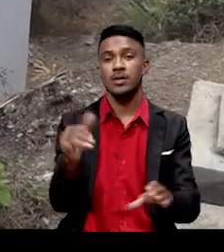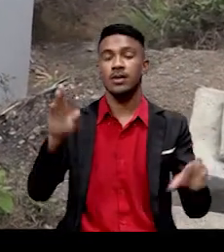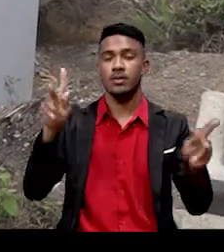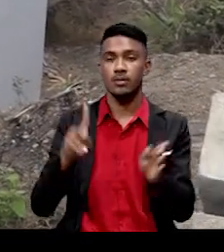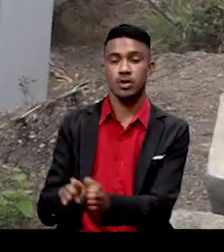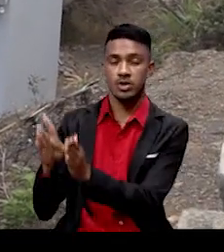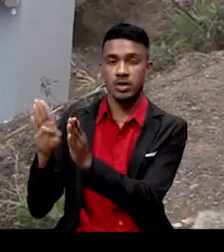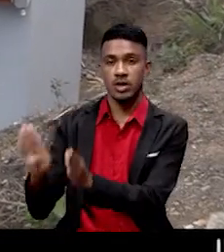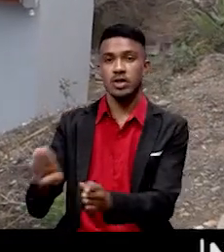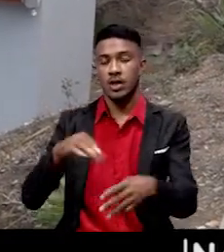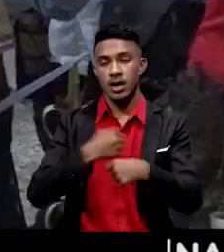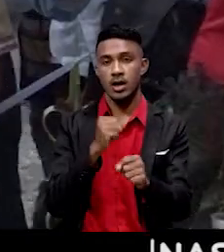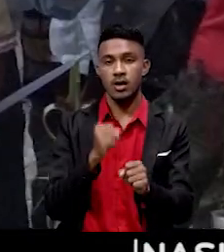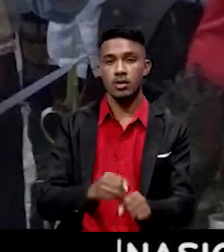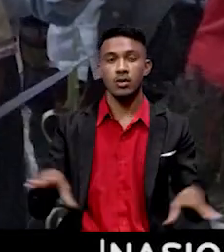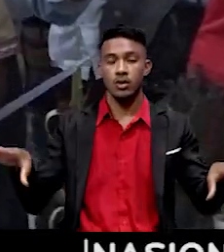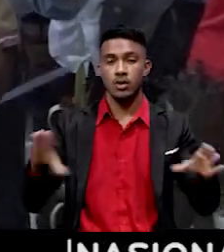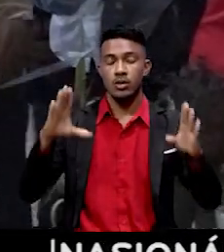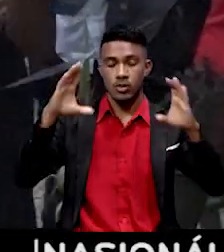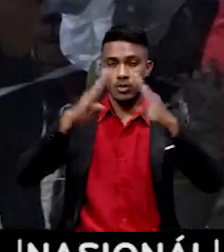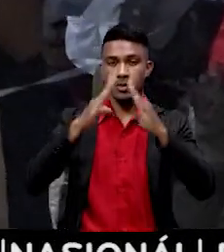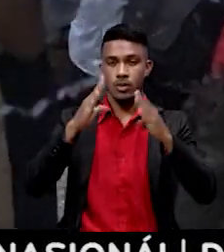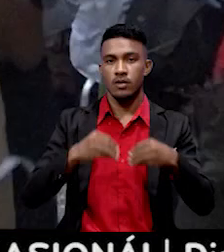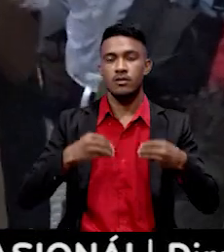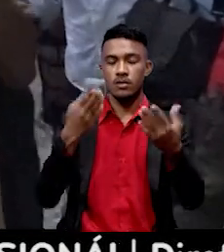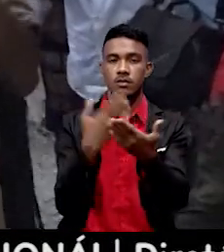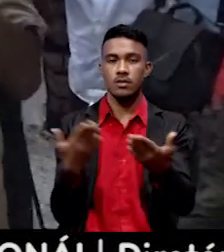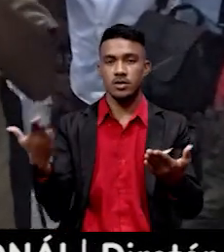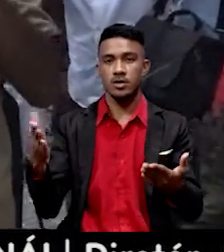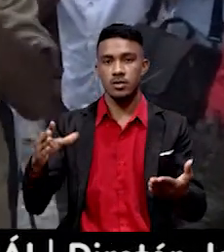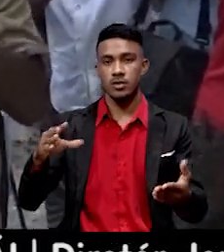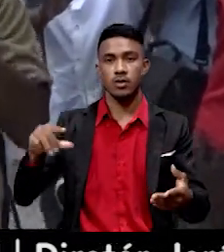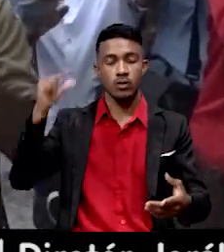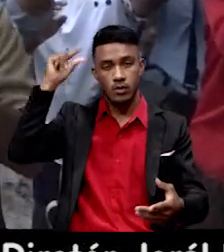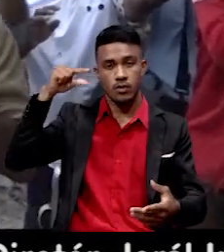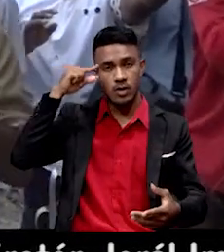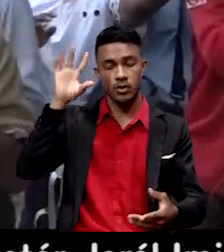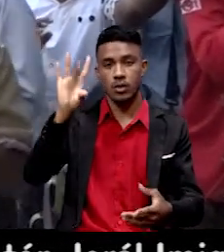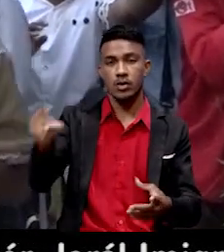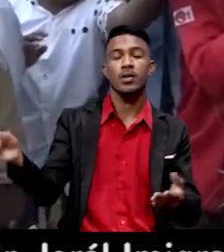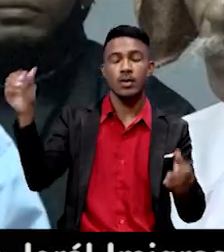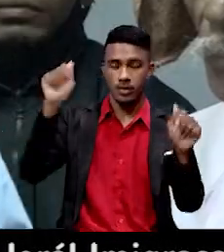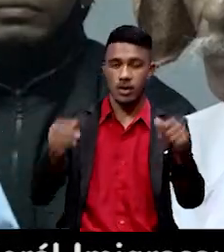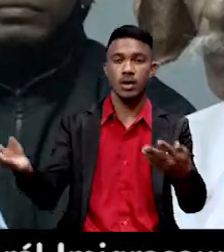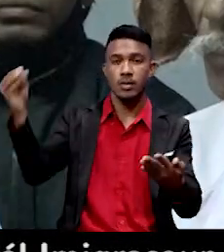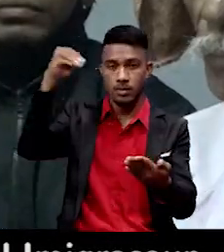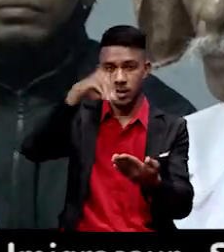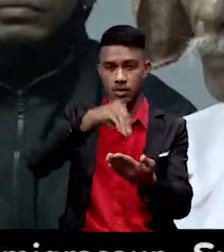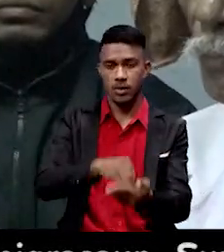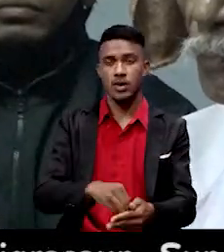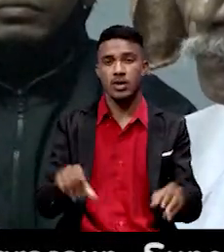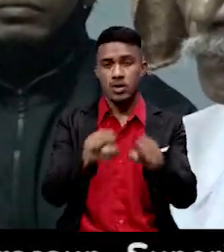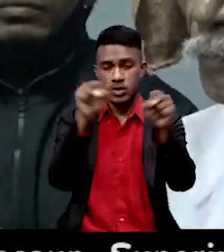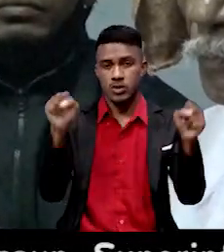e a processo construção no fornecimento material. O de oitavo governo constitucional, dele Maitoia Sucumetagou, e o